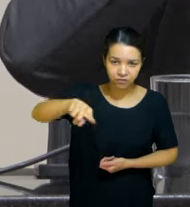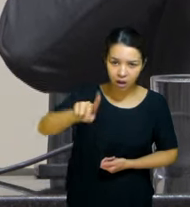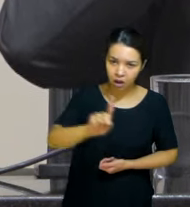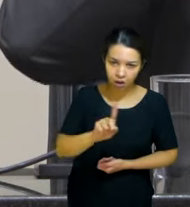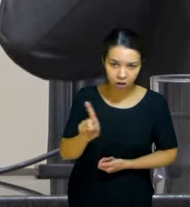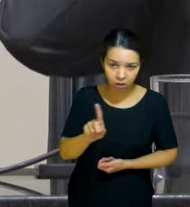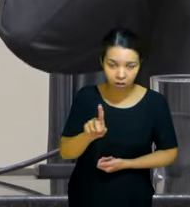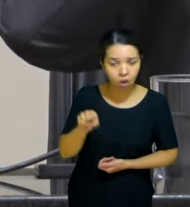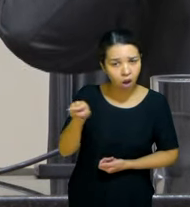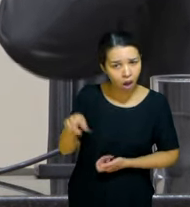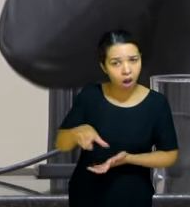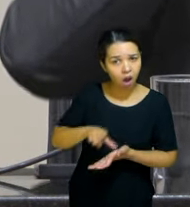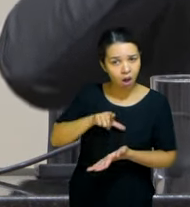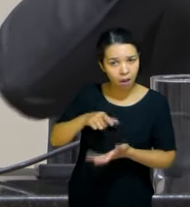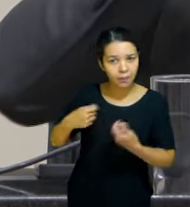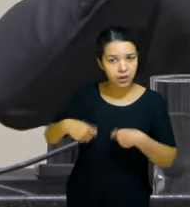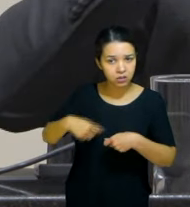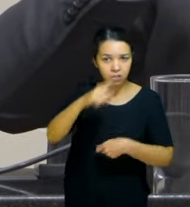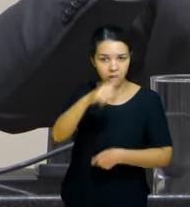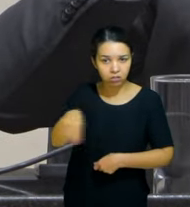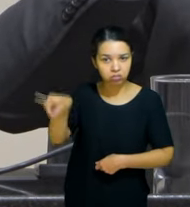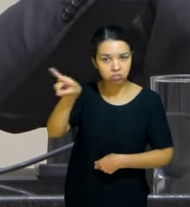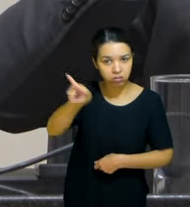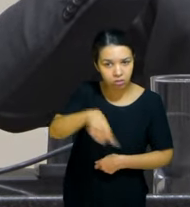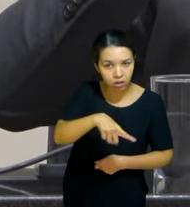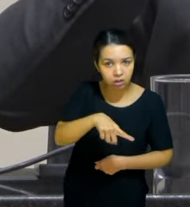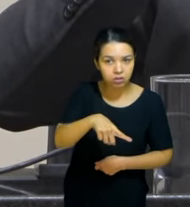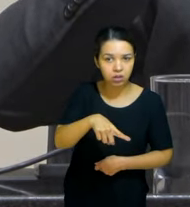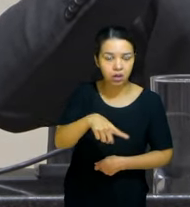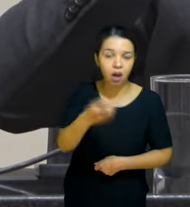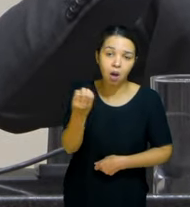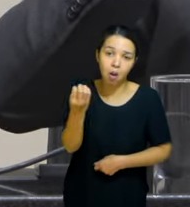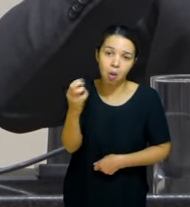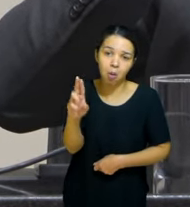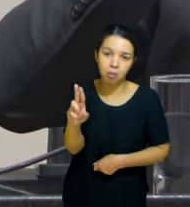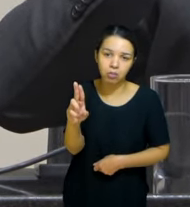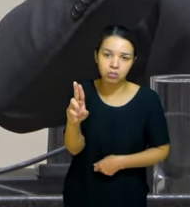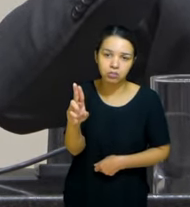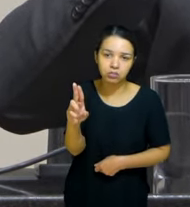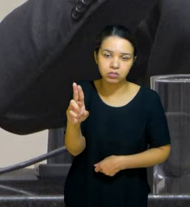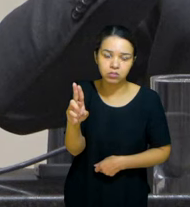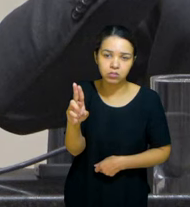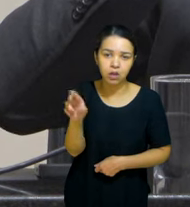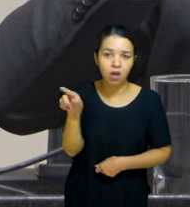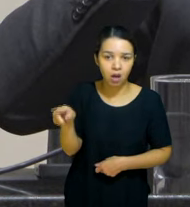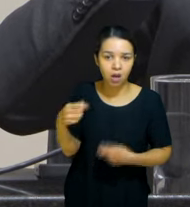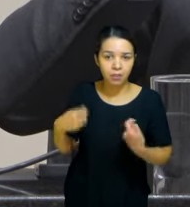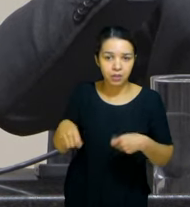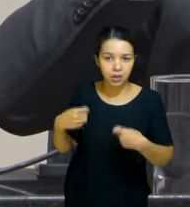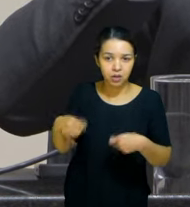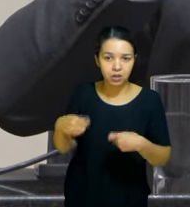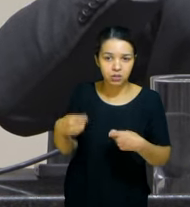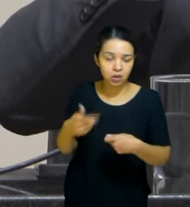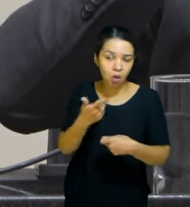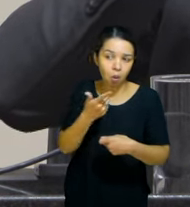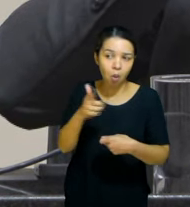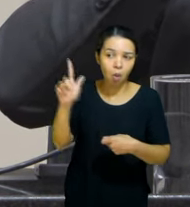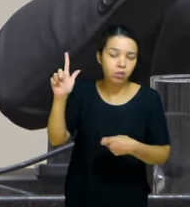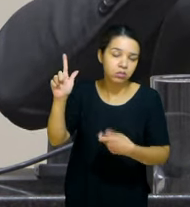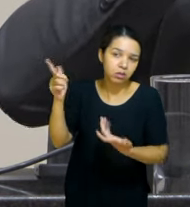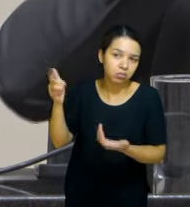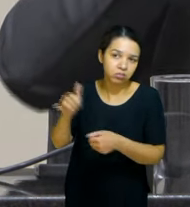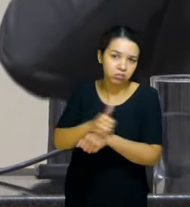ou que suspender a atividade, ou então, ela teria que encontrar uma outra alternativa para que a